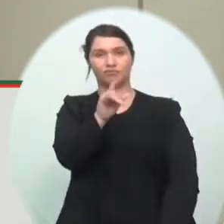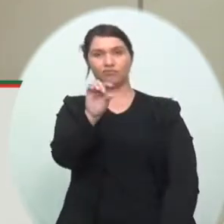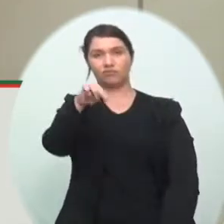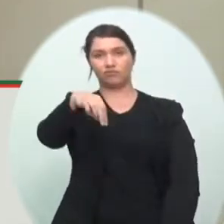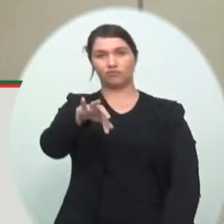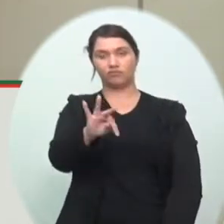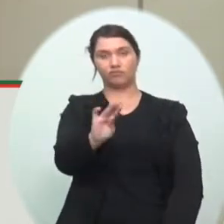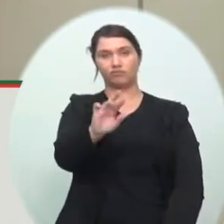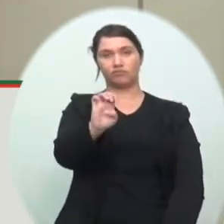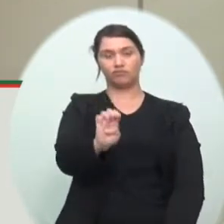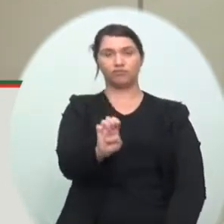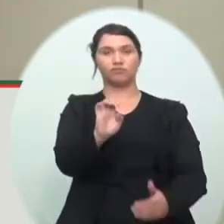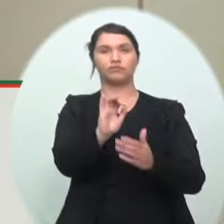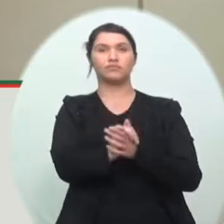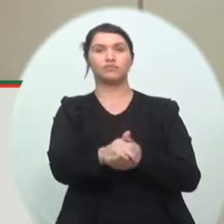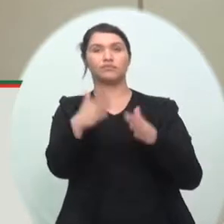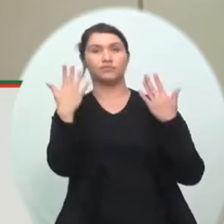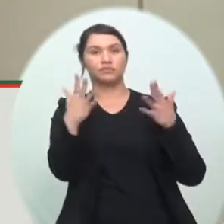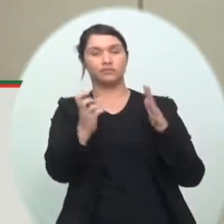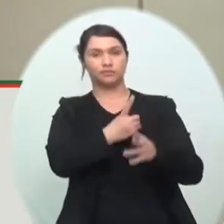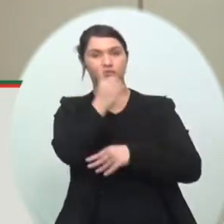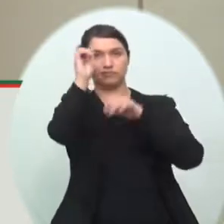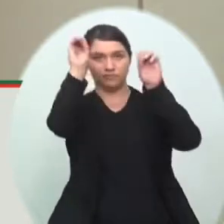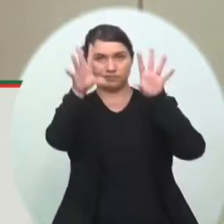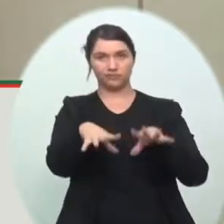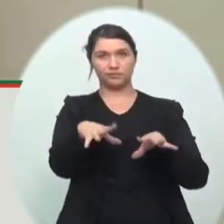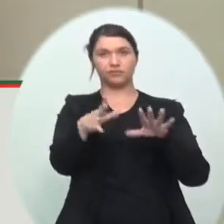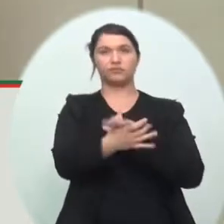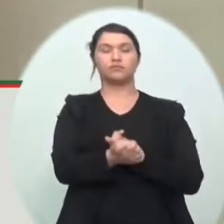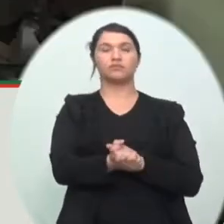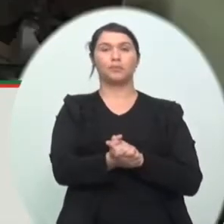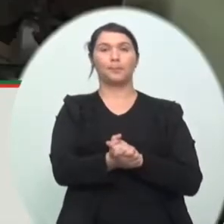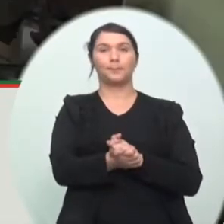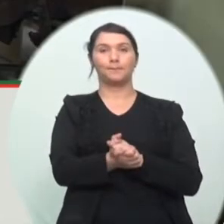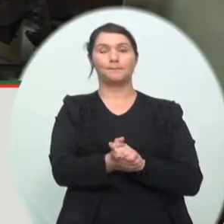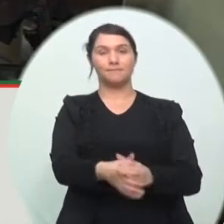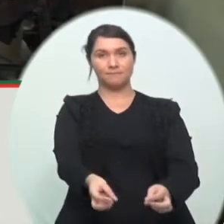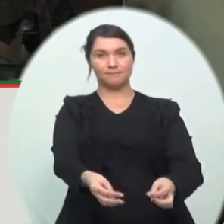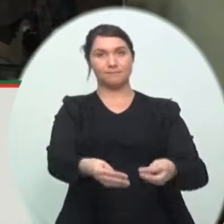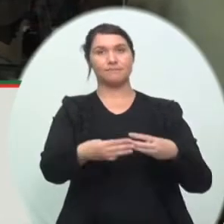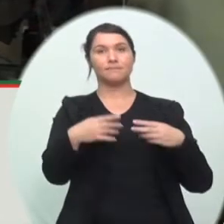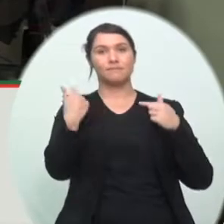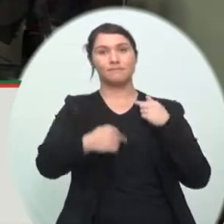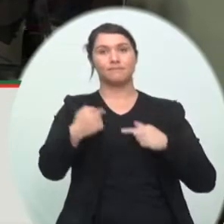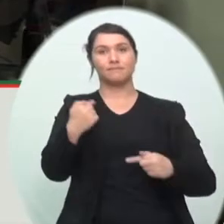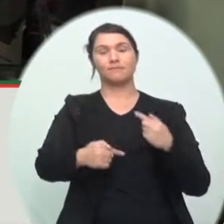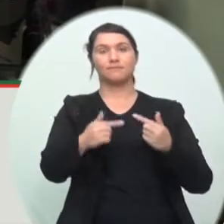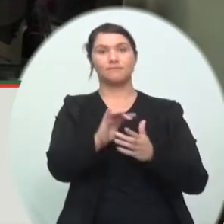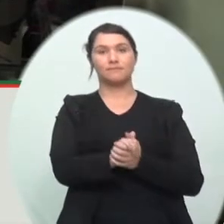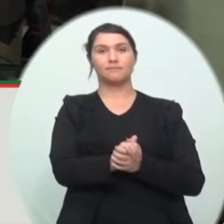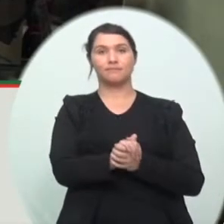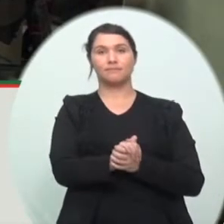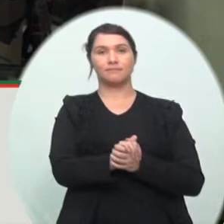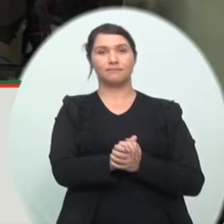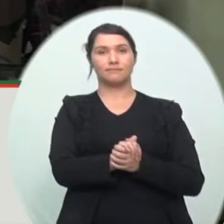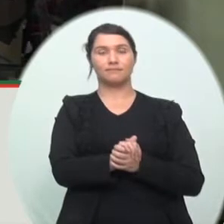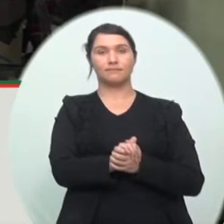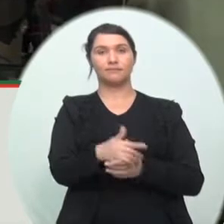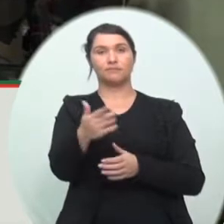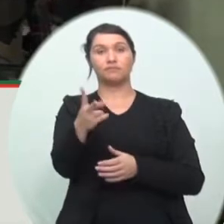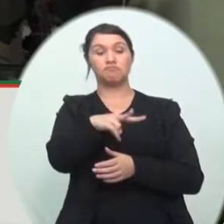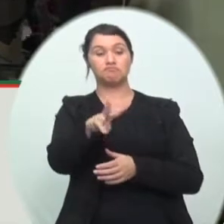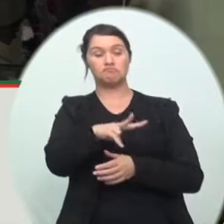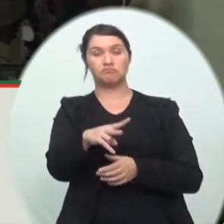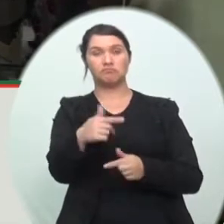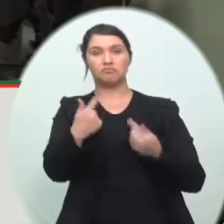do coronel na nossa cidade. Parabéns, que Deus abençoe. A moção continua em discussão. Não havendo quem